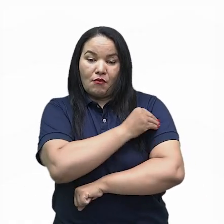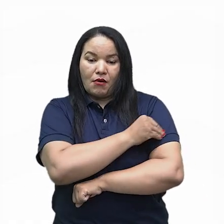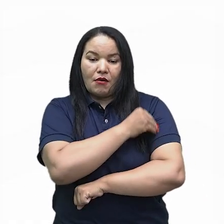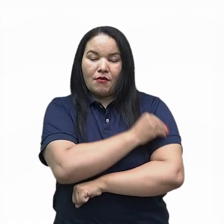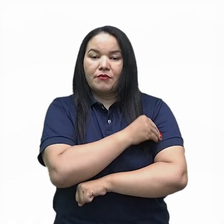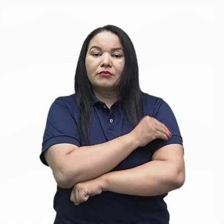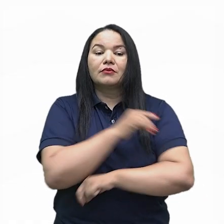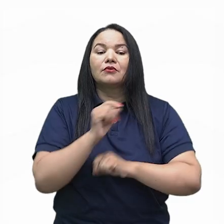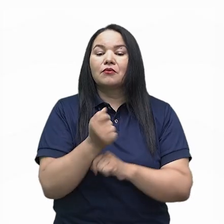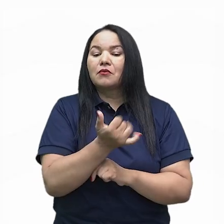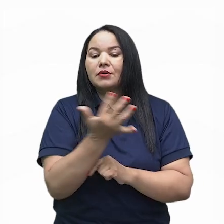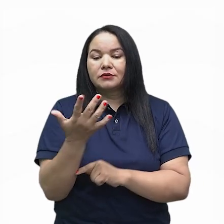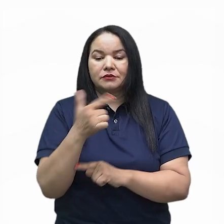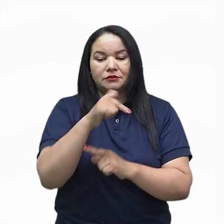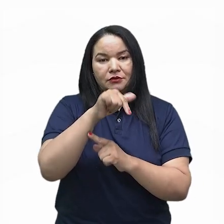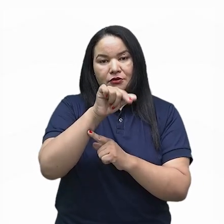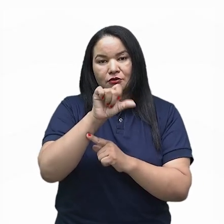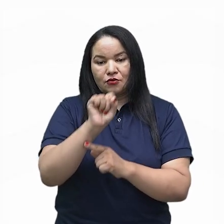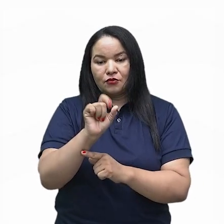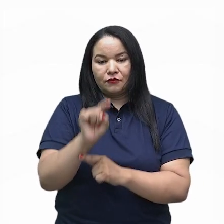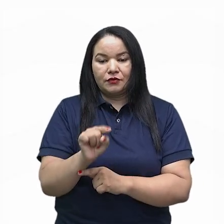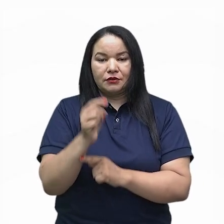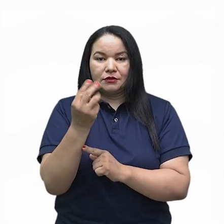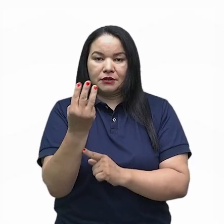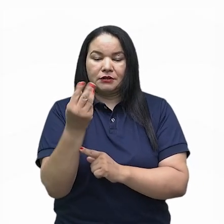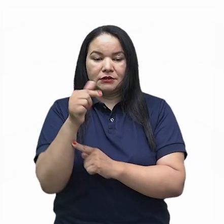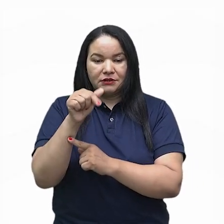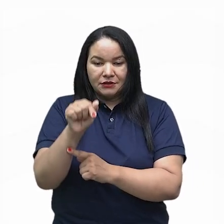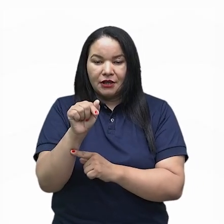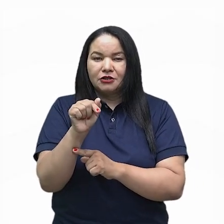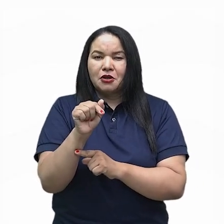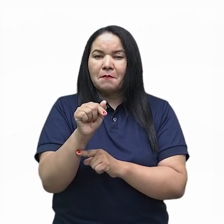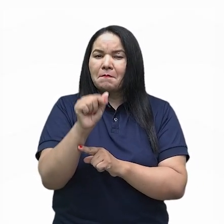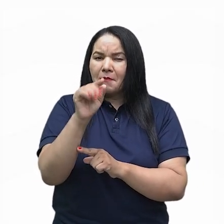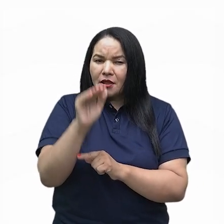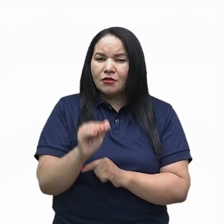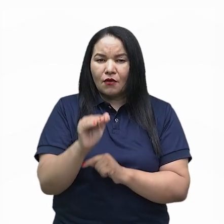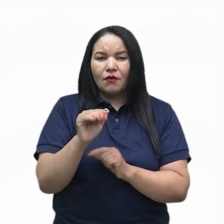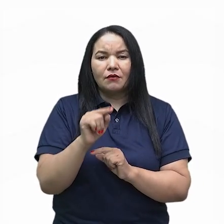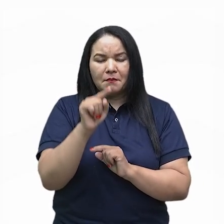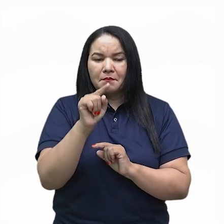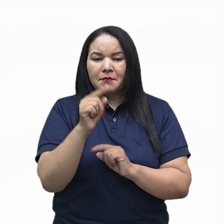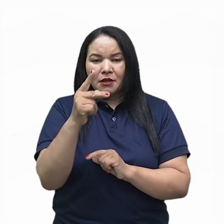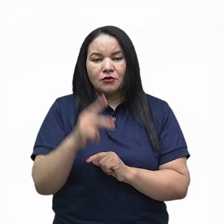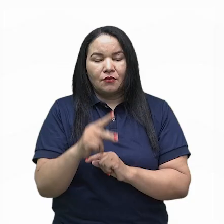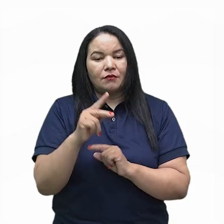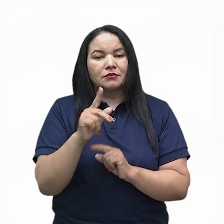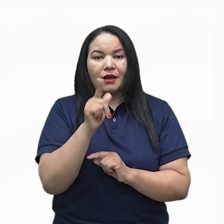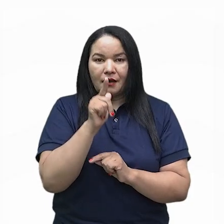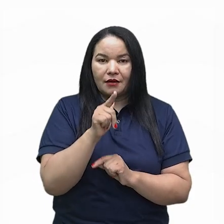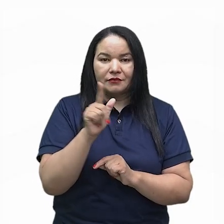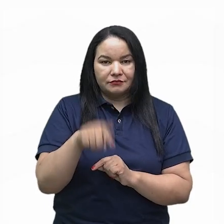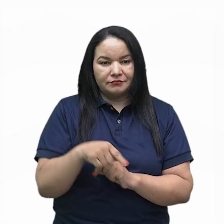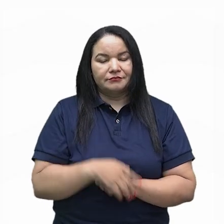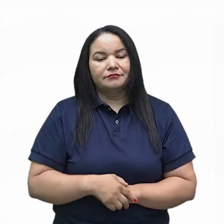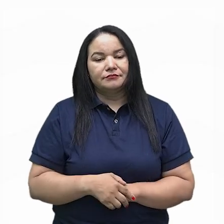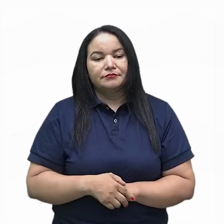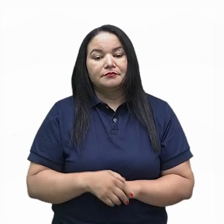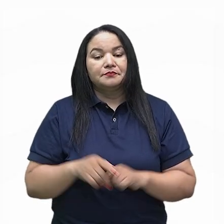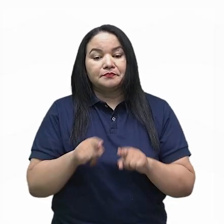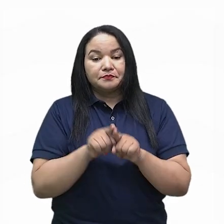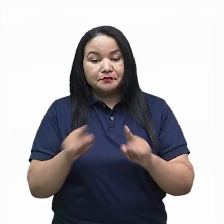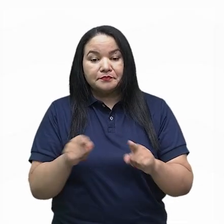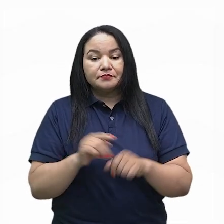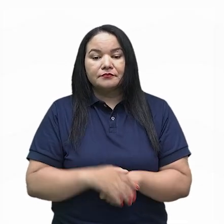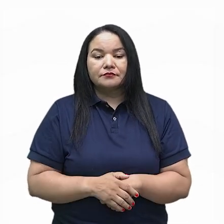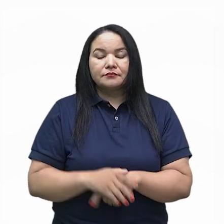de ebulição de 78,37, bem menor, né, que o da água, por exemplo, né? Enquanto que